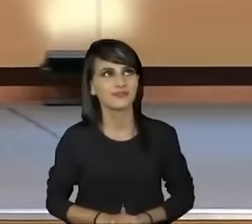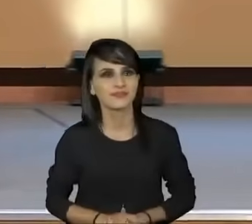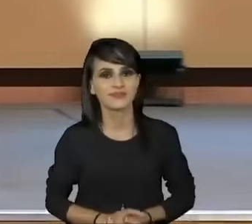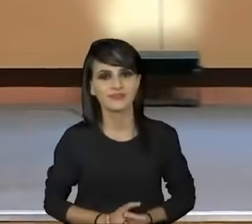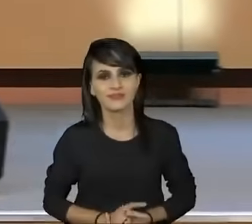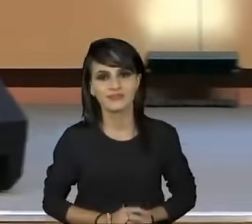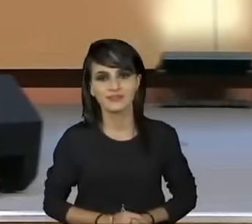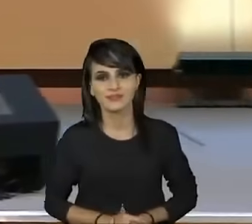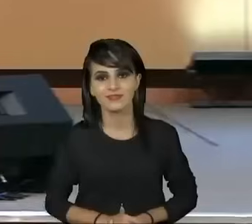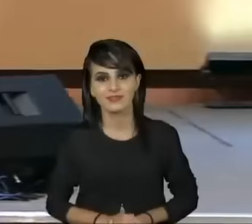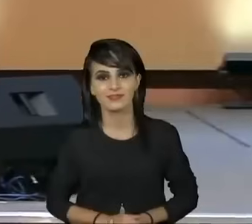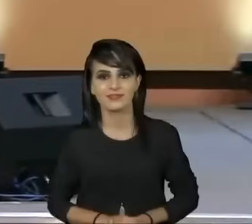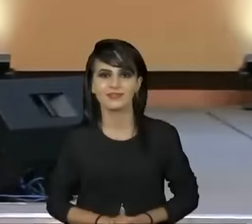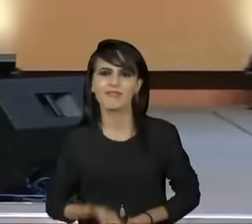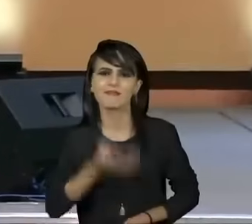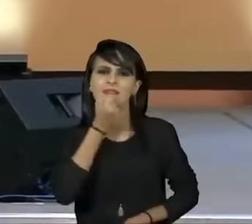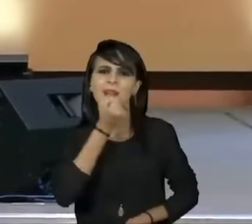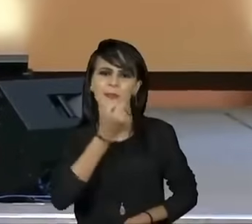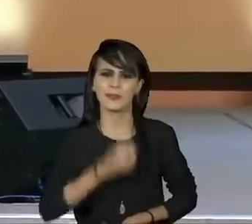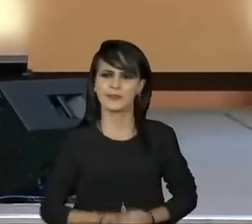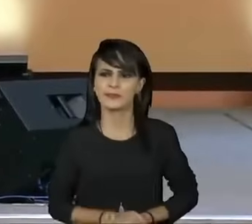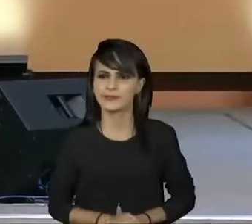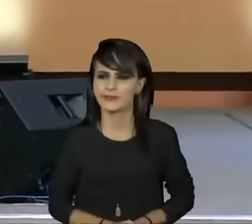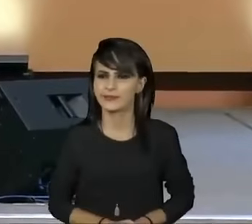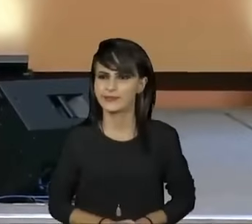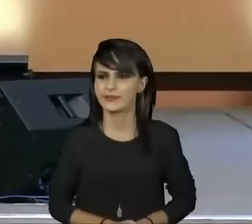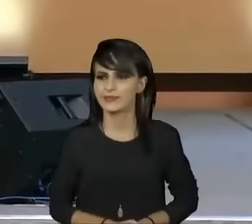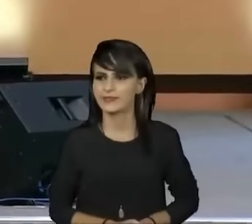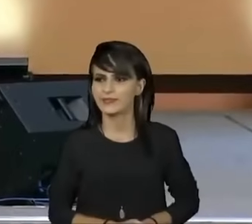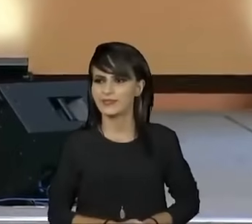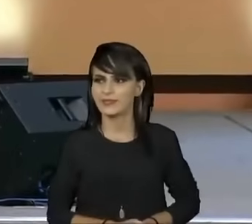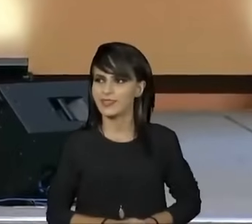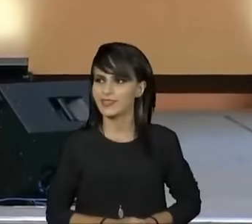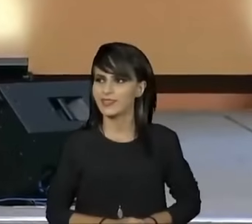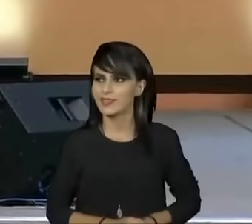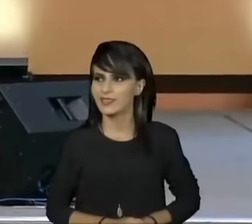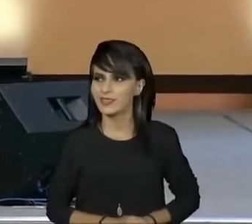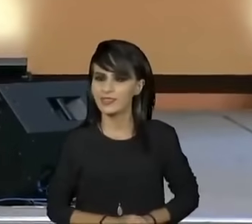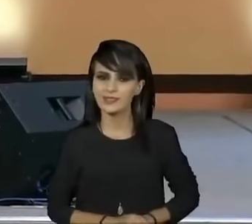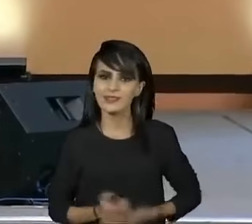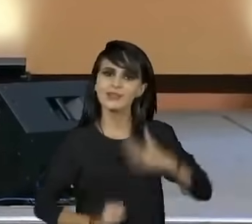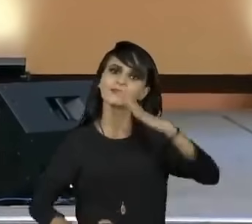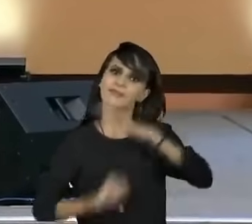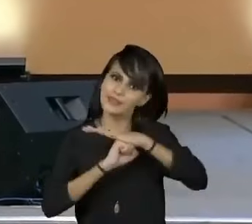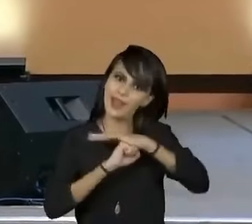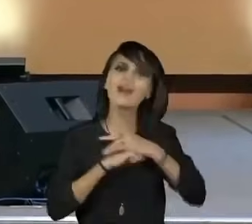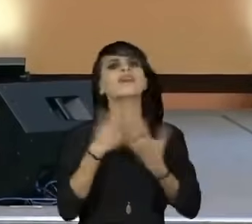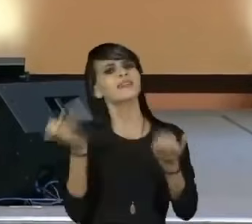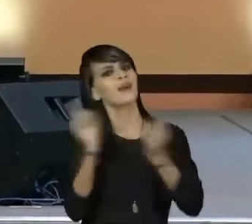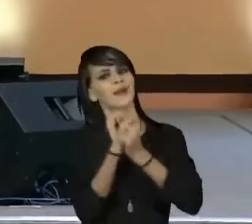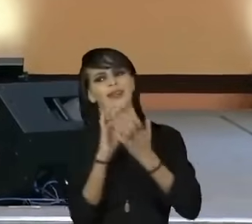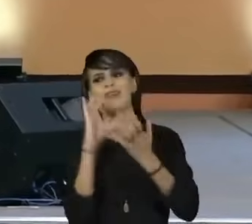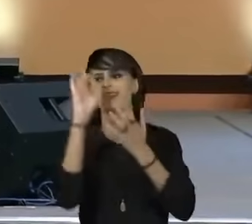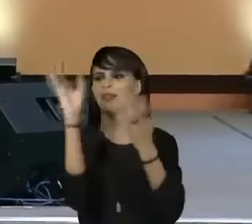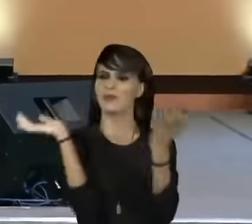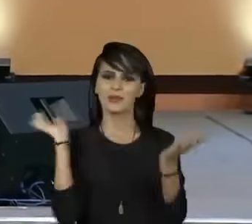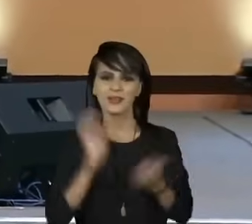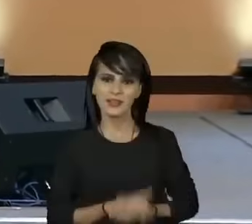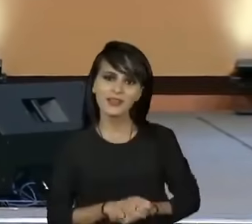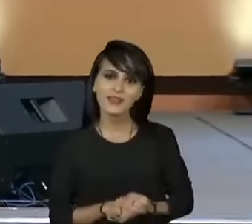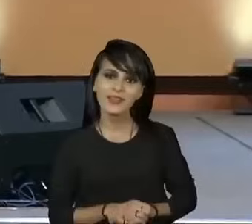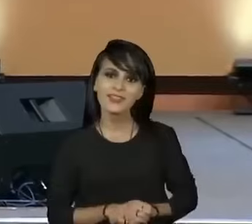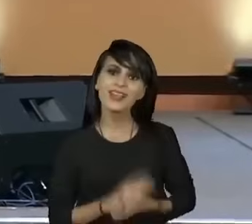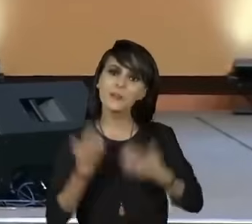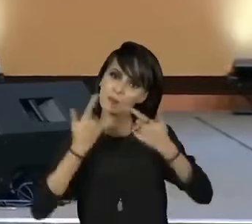casa fica quieta minha irmã tá de barriga cheia vai dando glória a Deus tá de